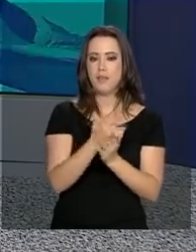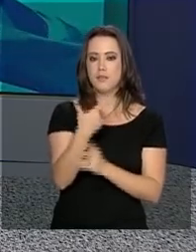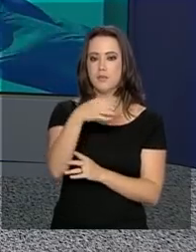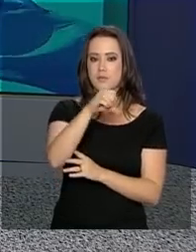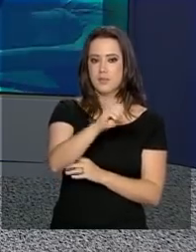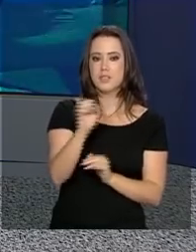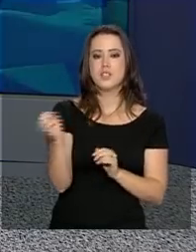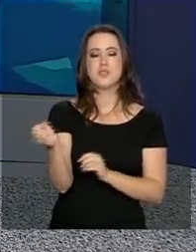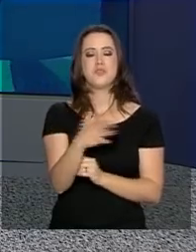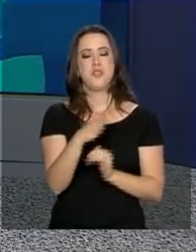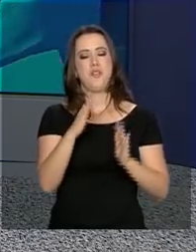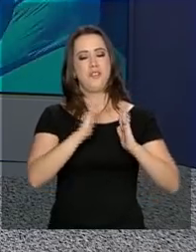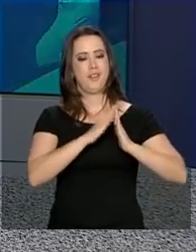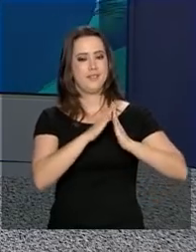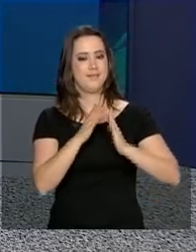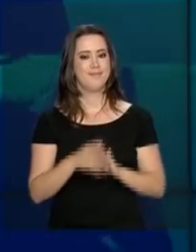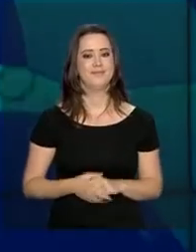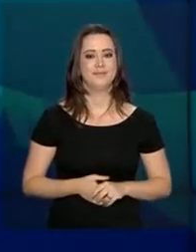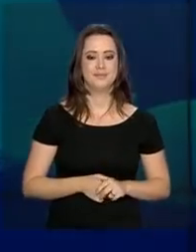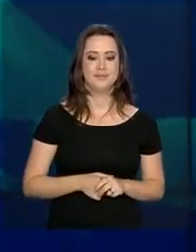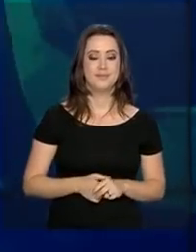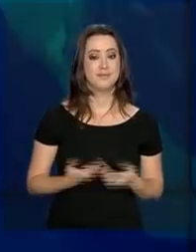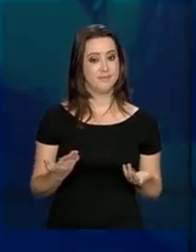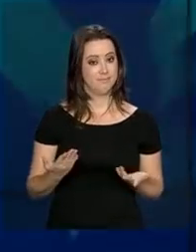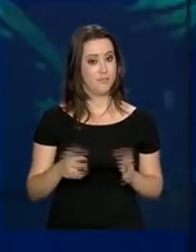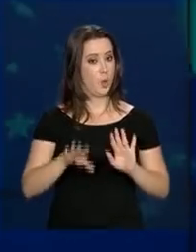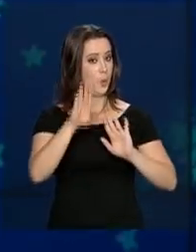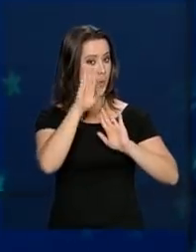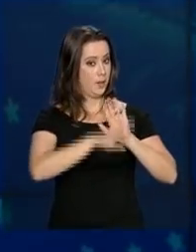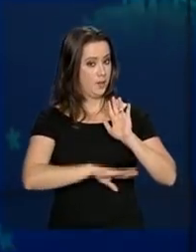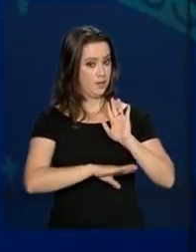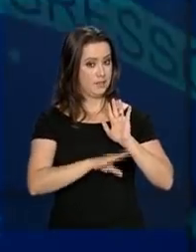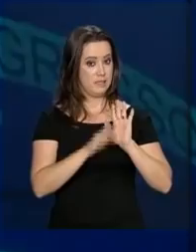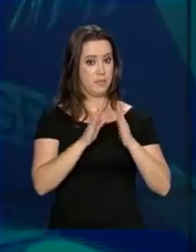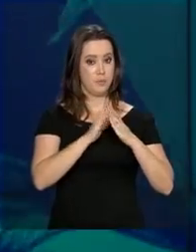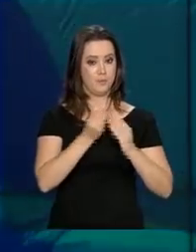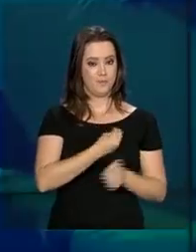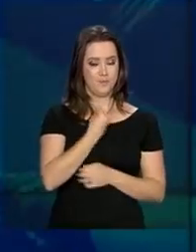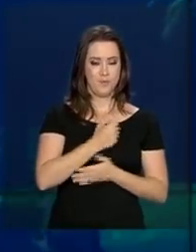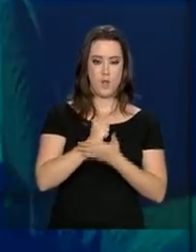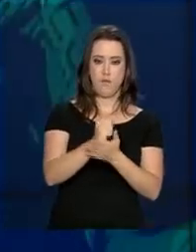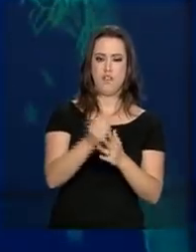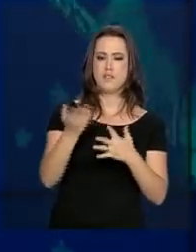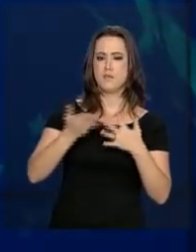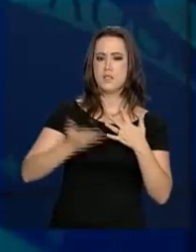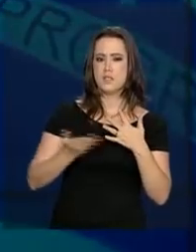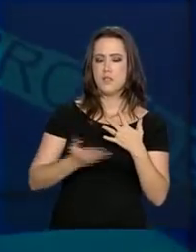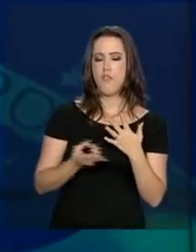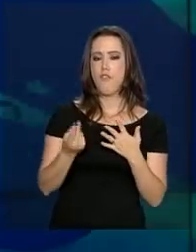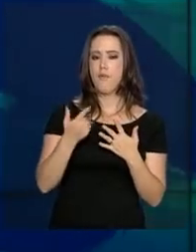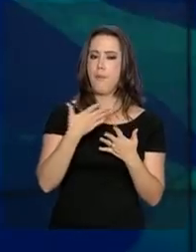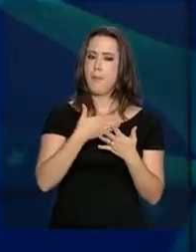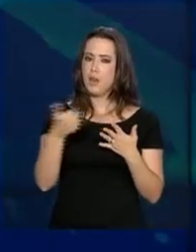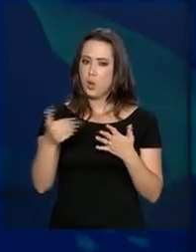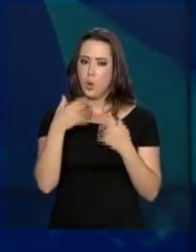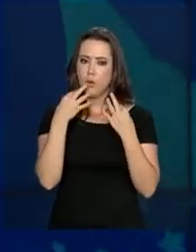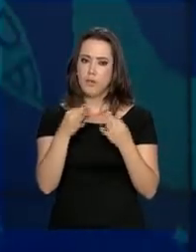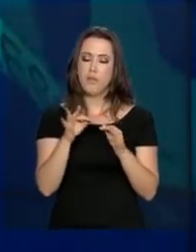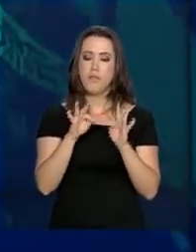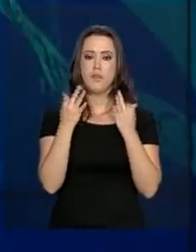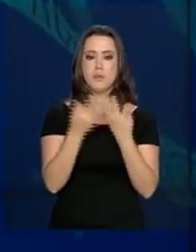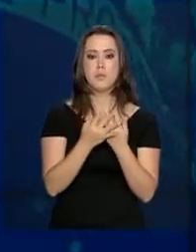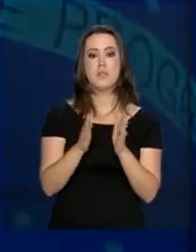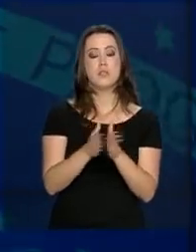2019 de casa nova o programa de habitação popular oferece condições de financiamento mais atrativas para as